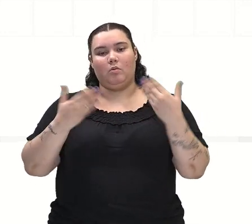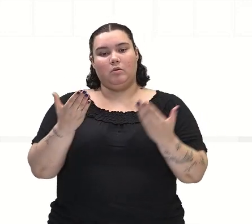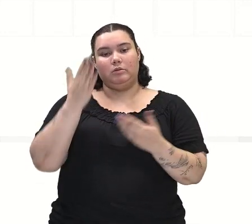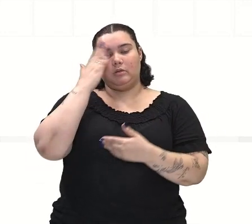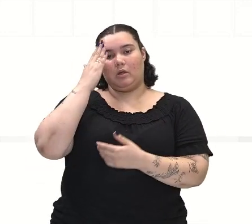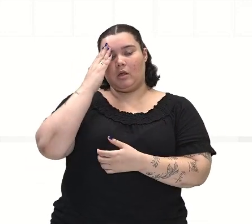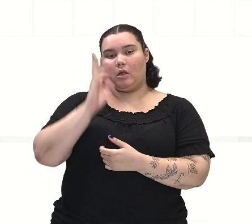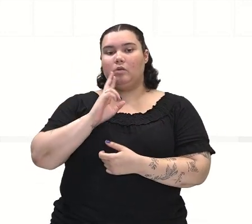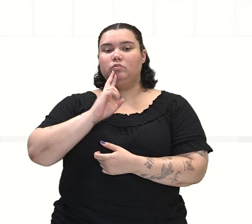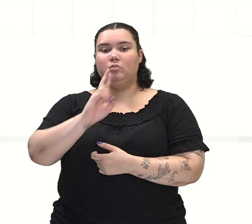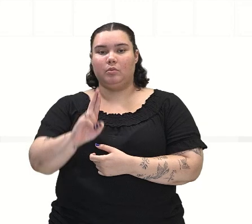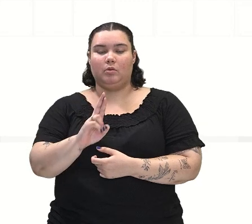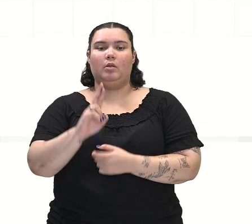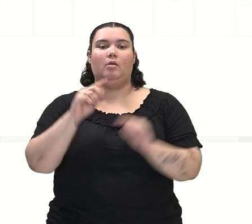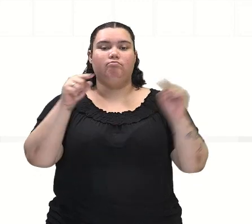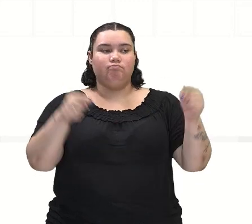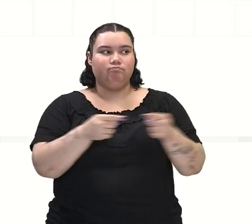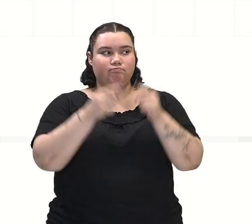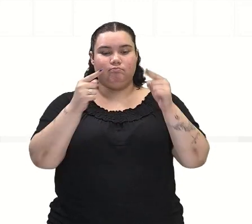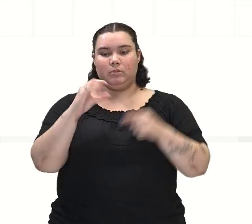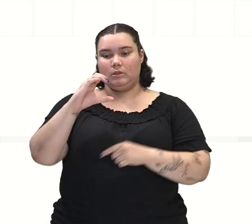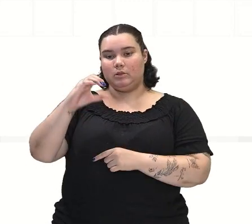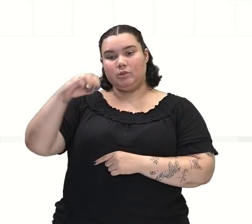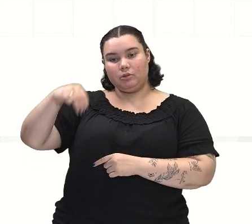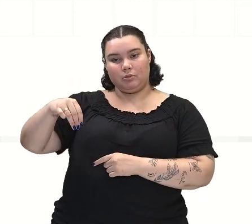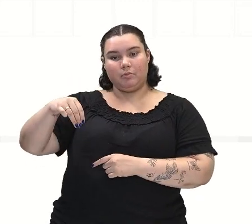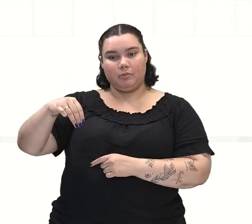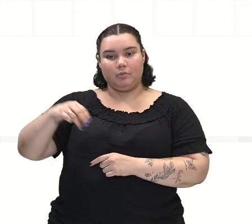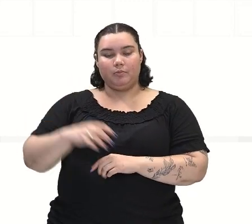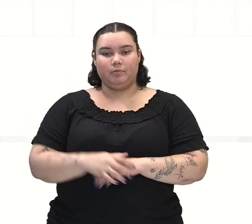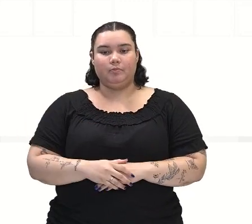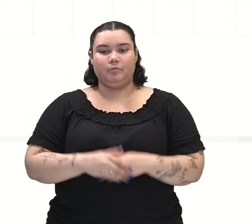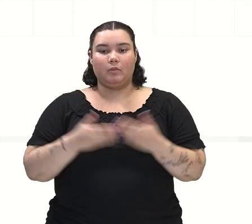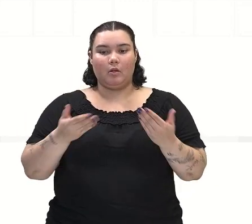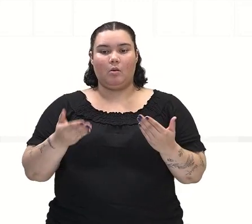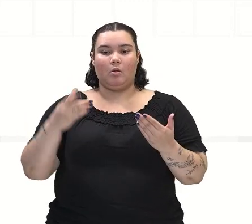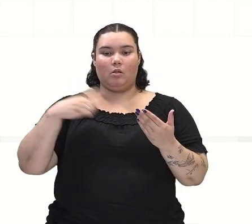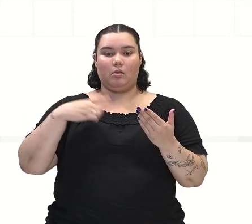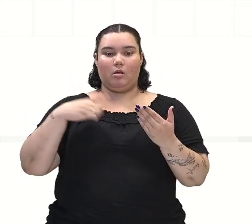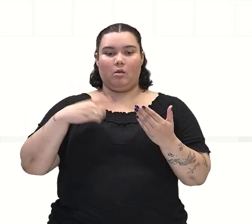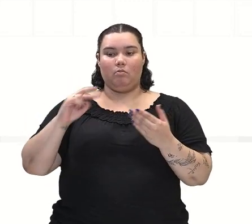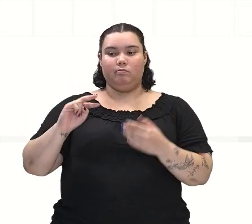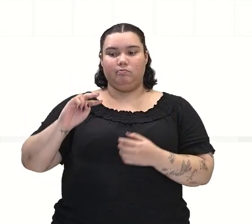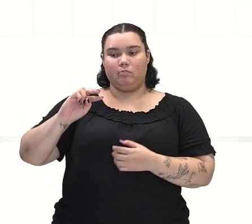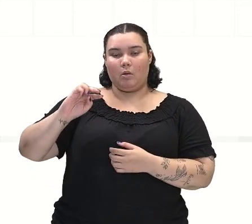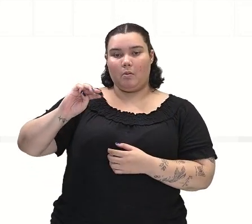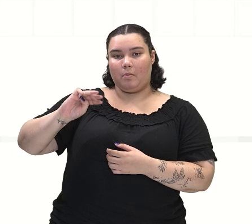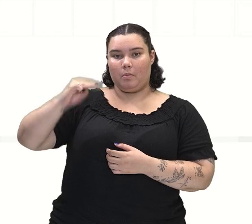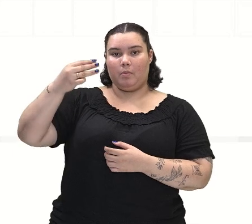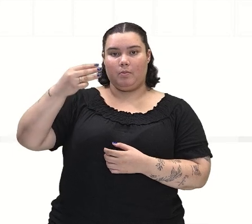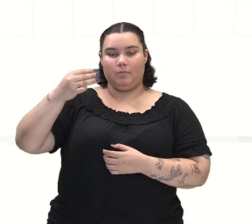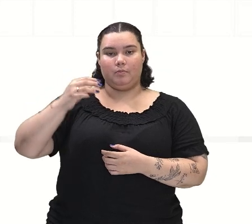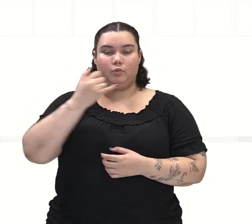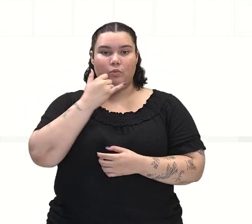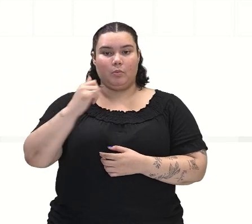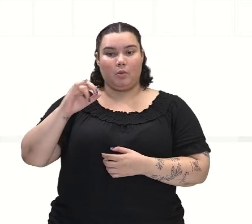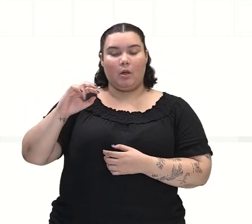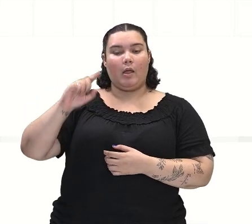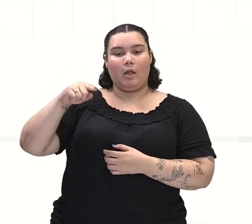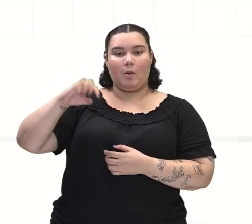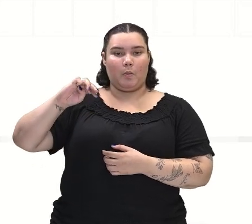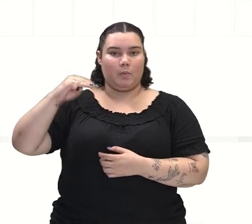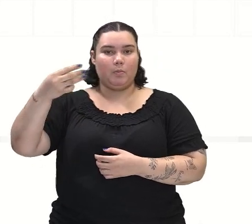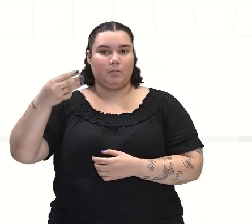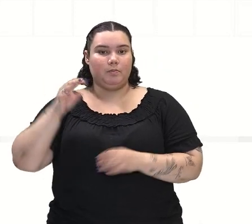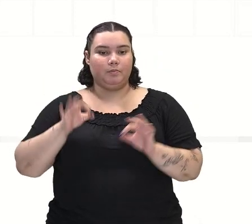resultado eu preciso também colocar em centímetros, né? E aí elevar ao cubo. Então, fazendo essa